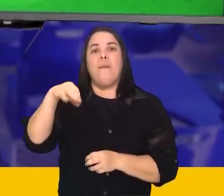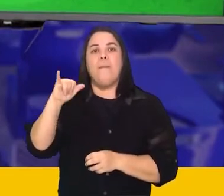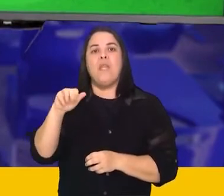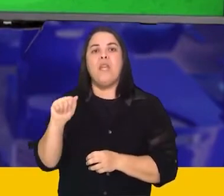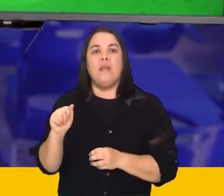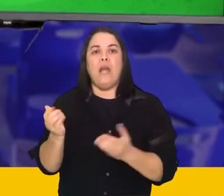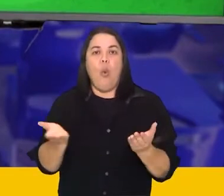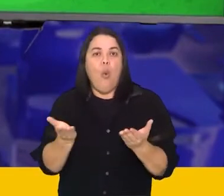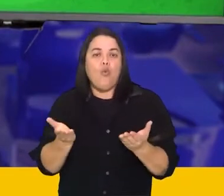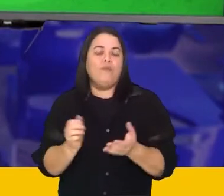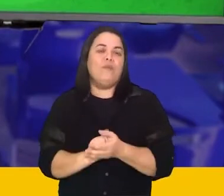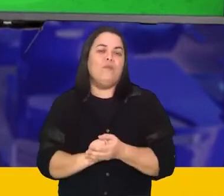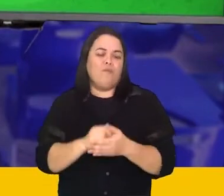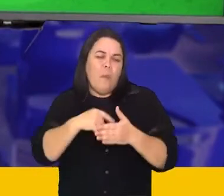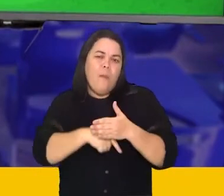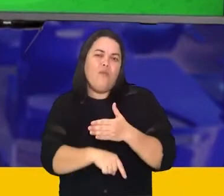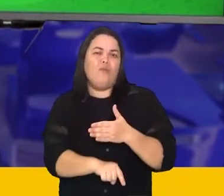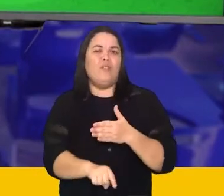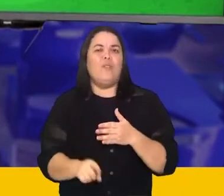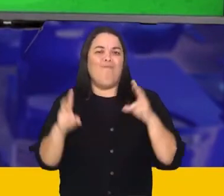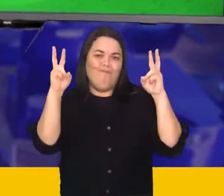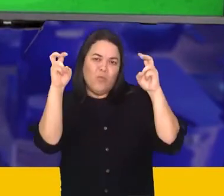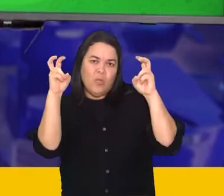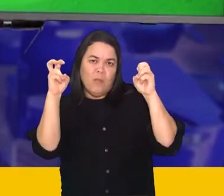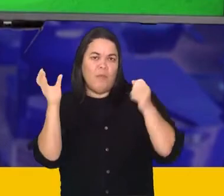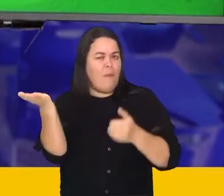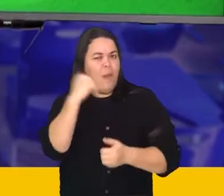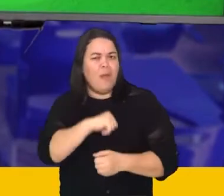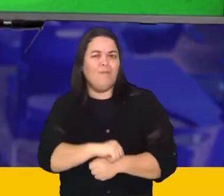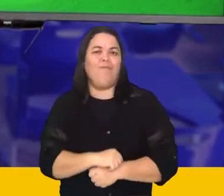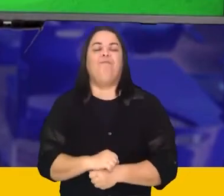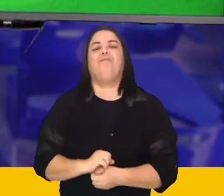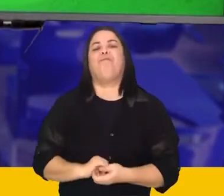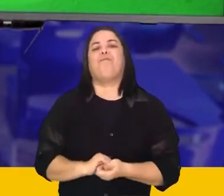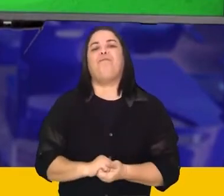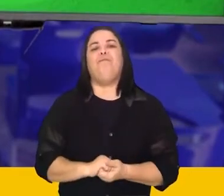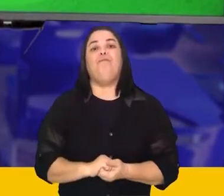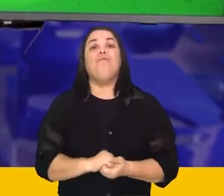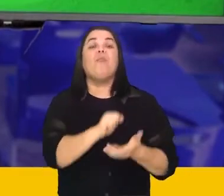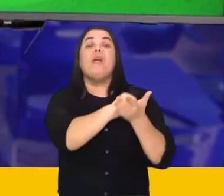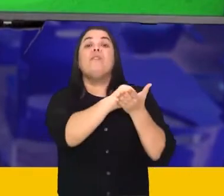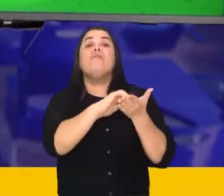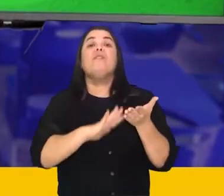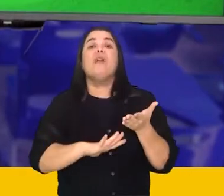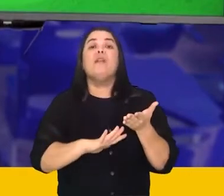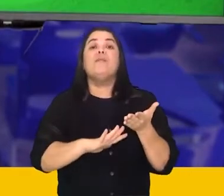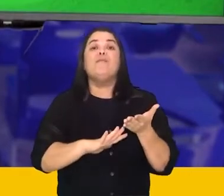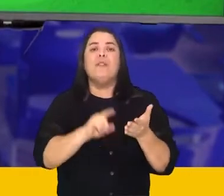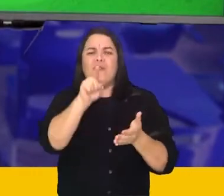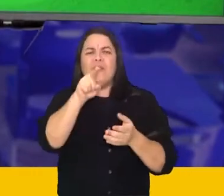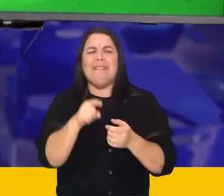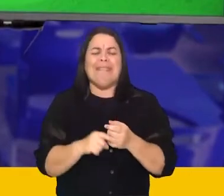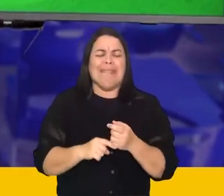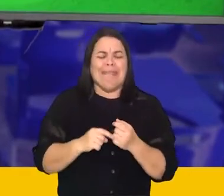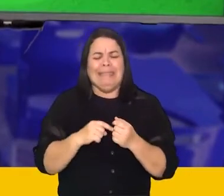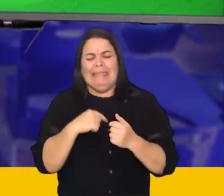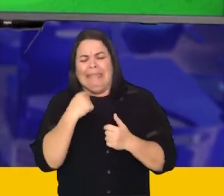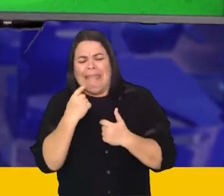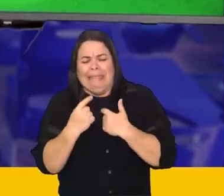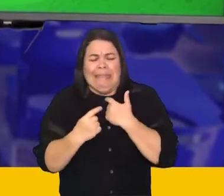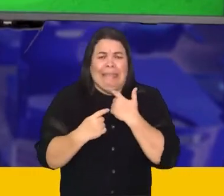Vamos lá? Estão preparados? Por falar em atividade, vocês têm quebrado muito a cabeça com as